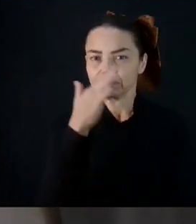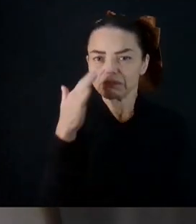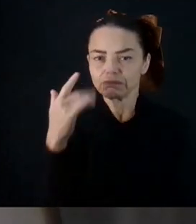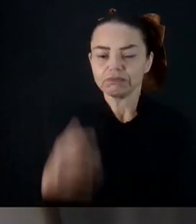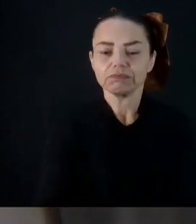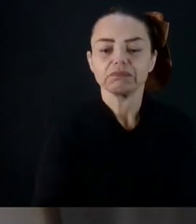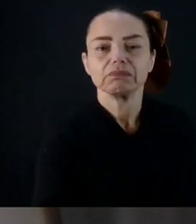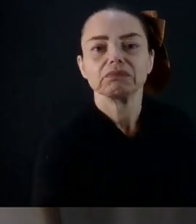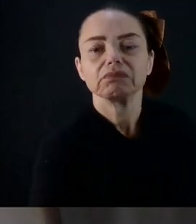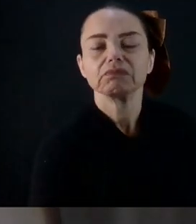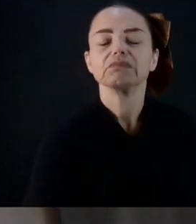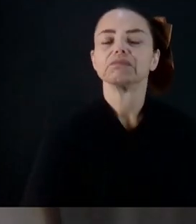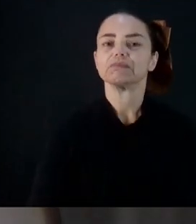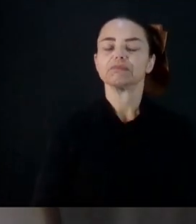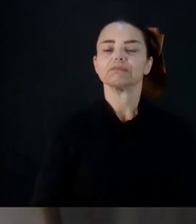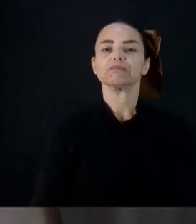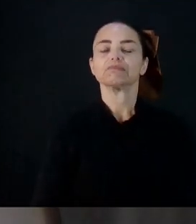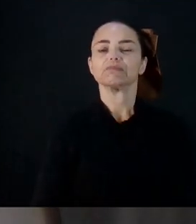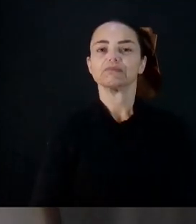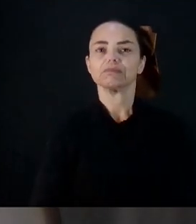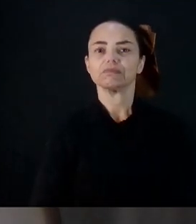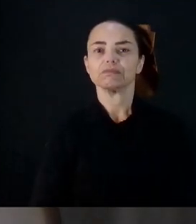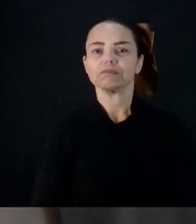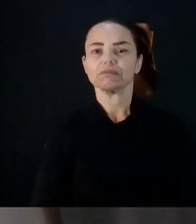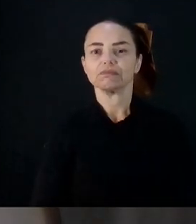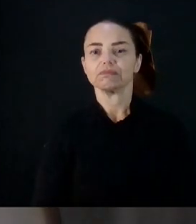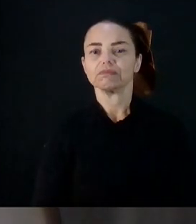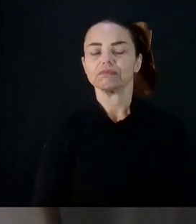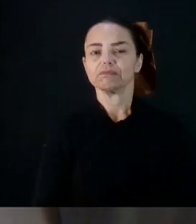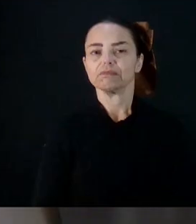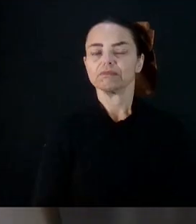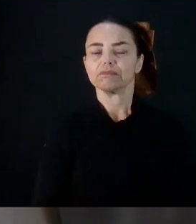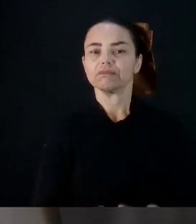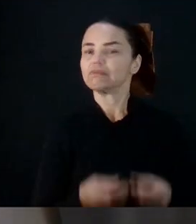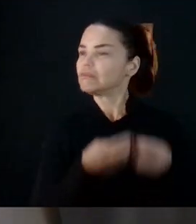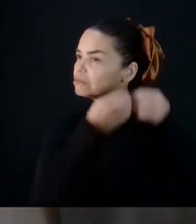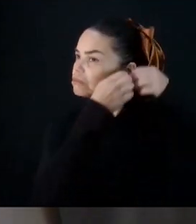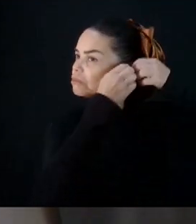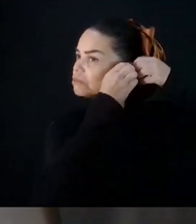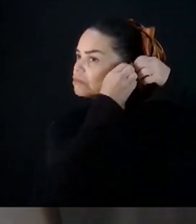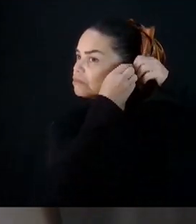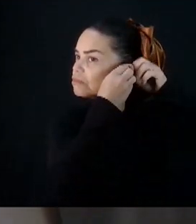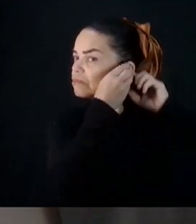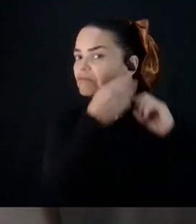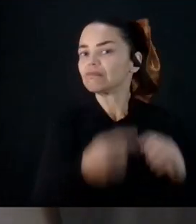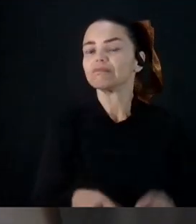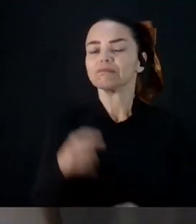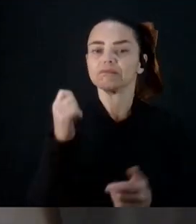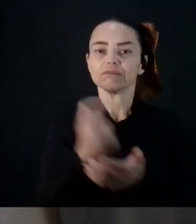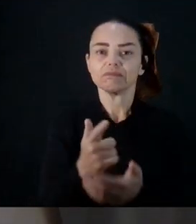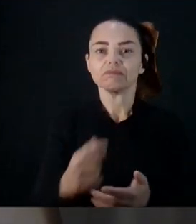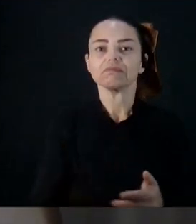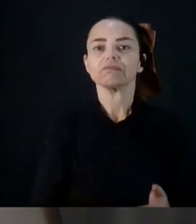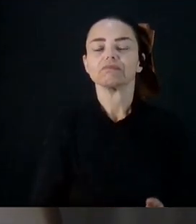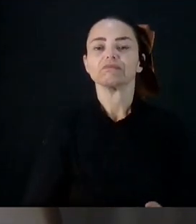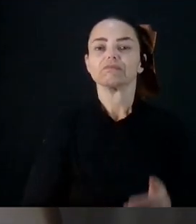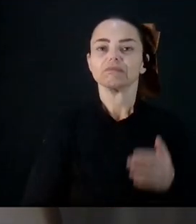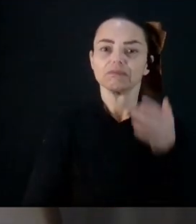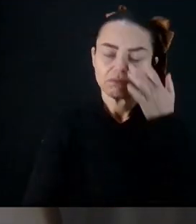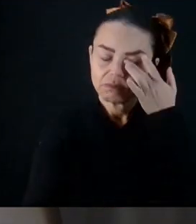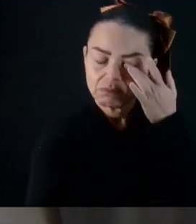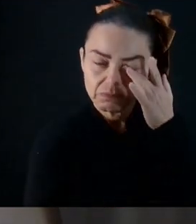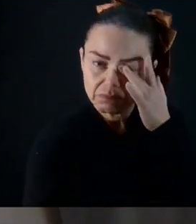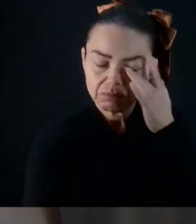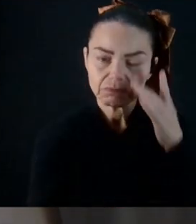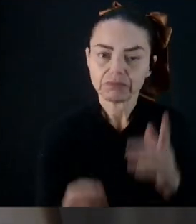se pintar, será que não é interessante, na verdade, adquirir materiais como massinha, lápis de